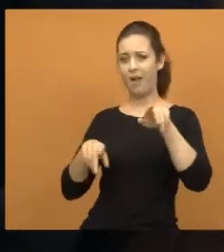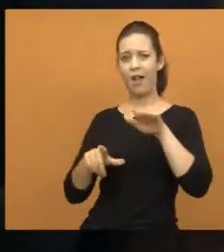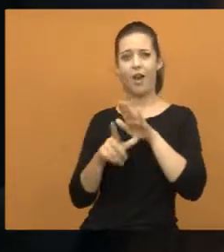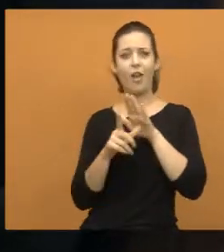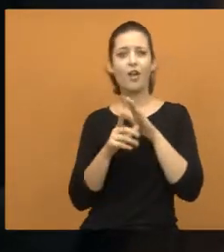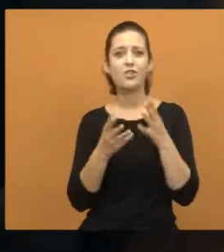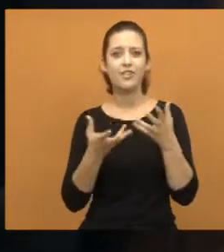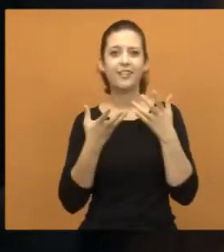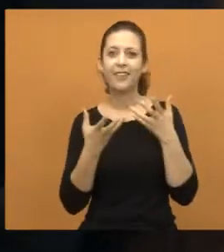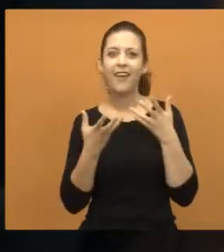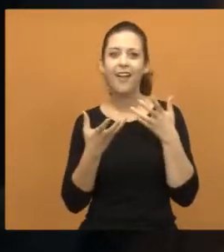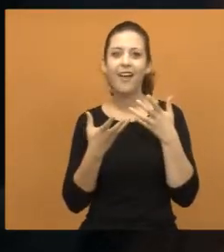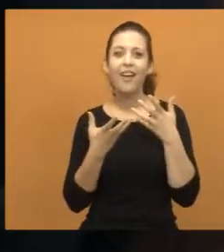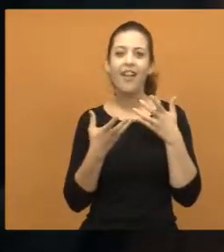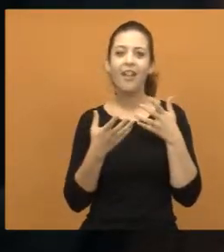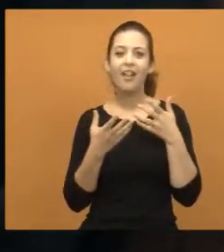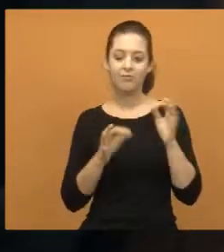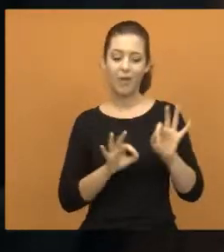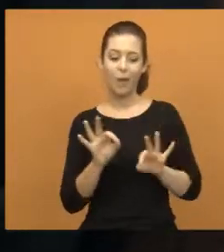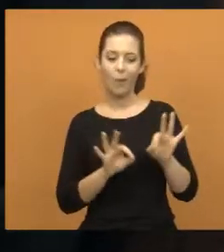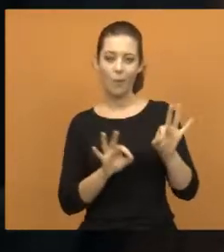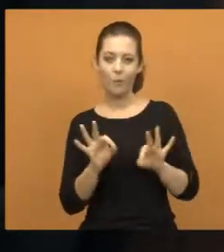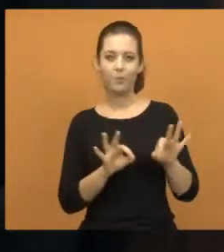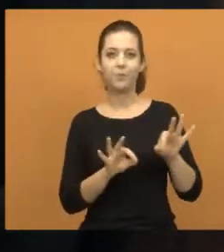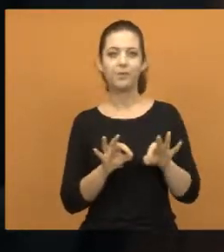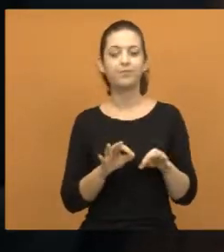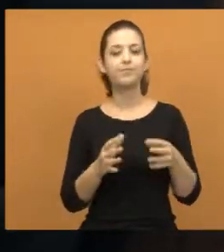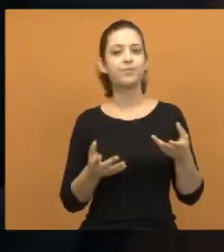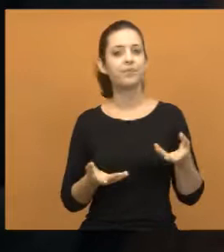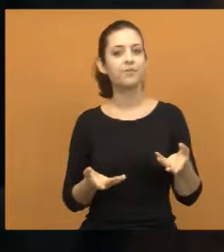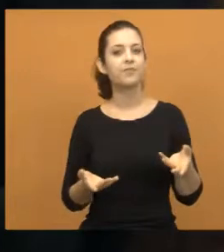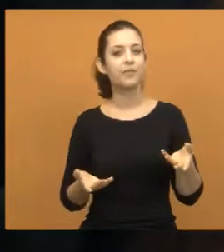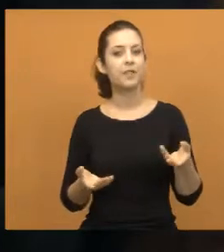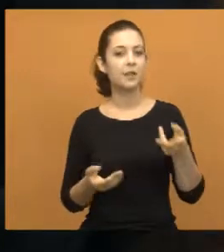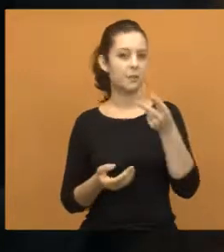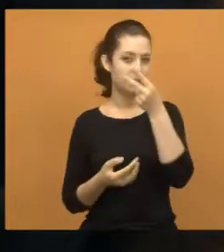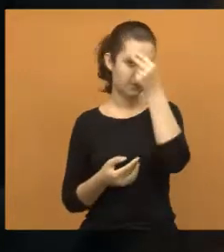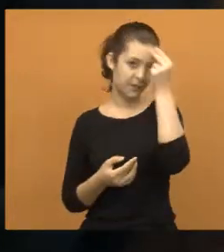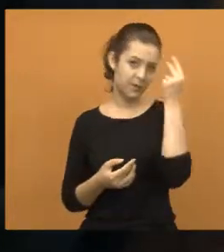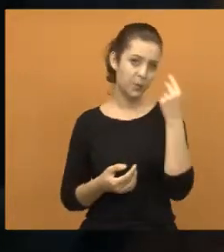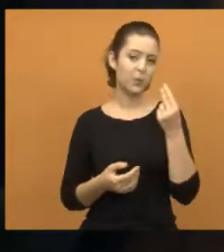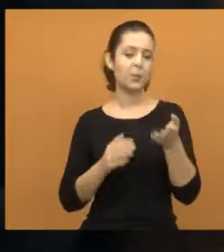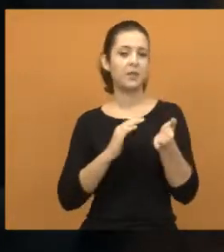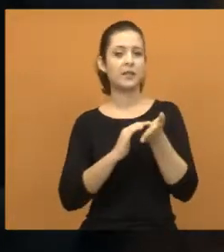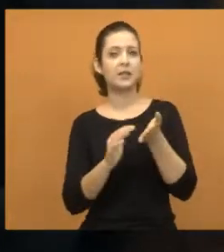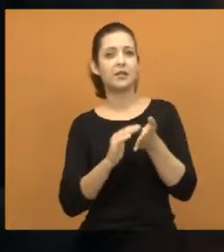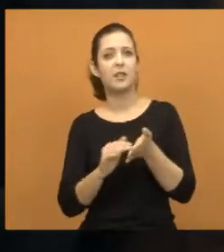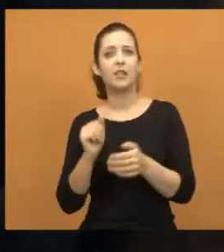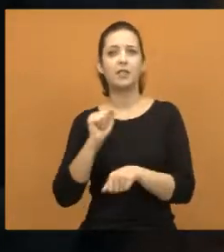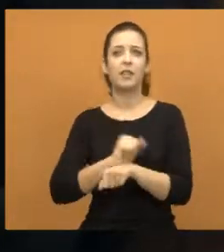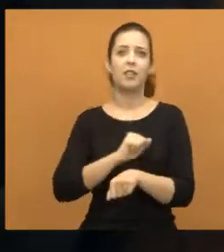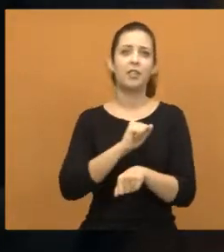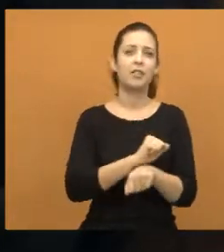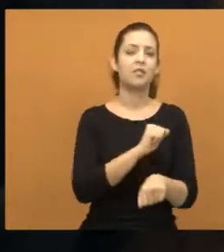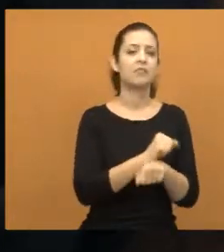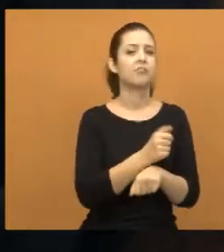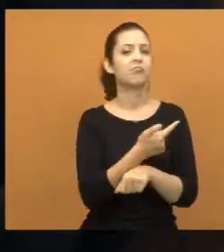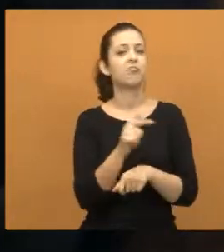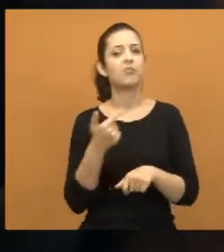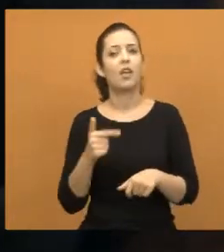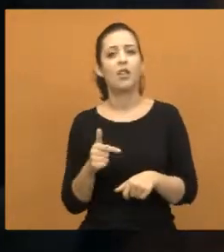que querem a manutenção de sua quadra. Enquanto a prefeitura, a Secretaria de Esporte não